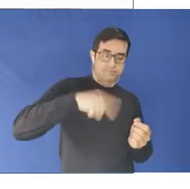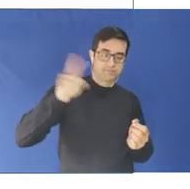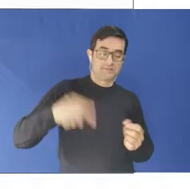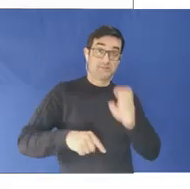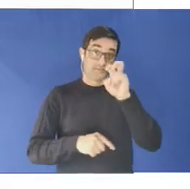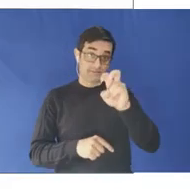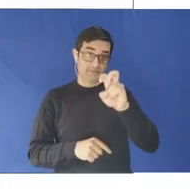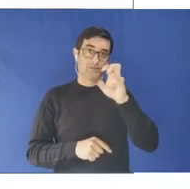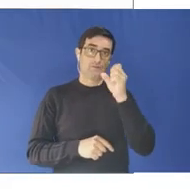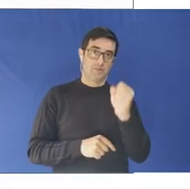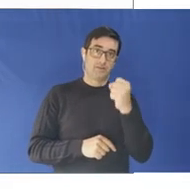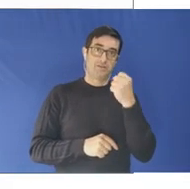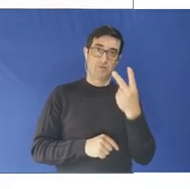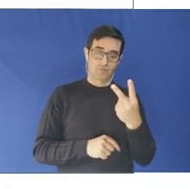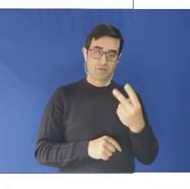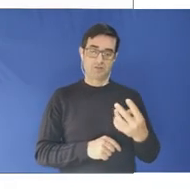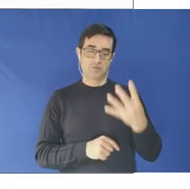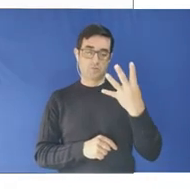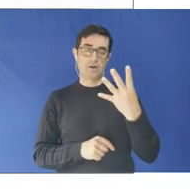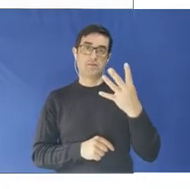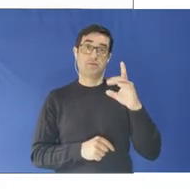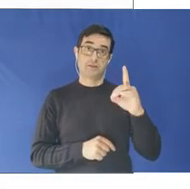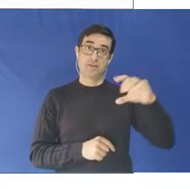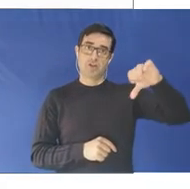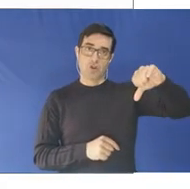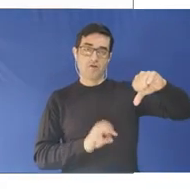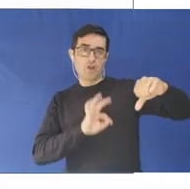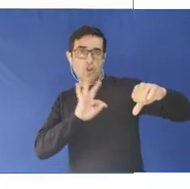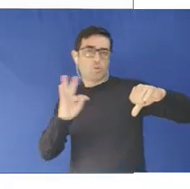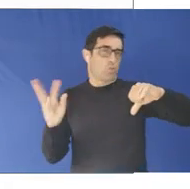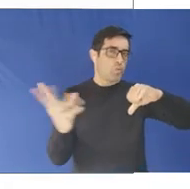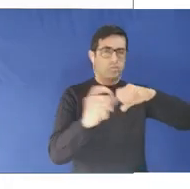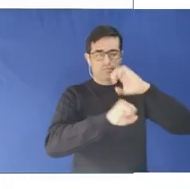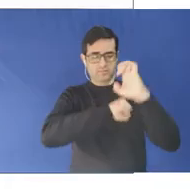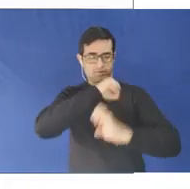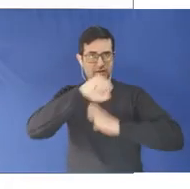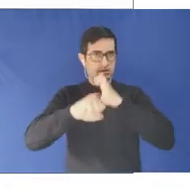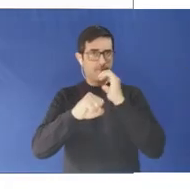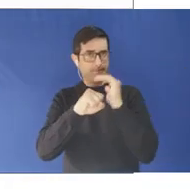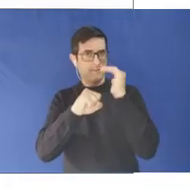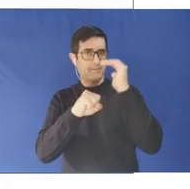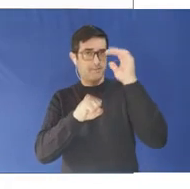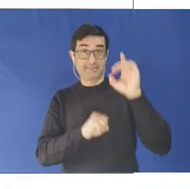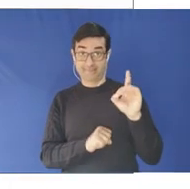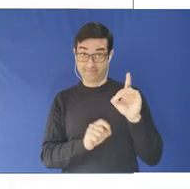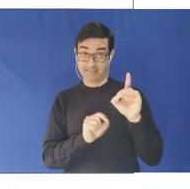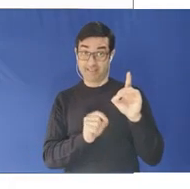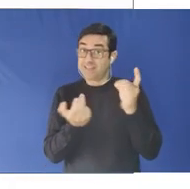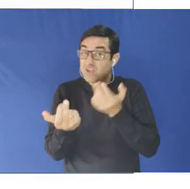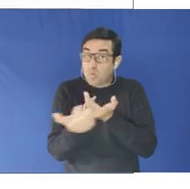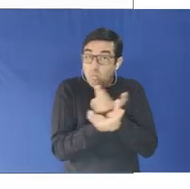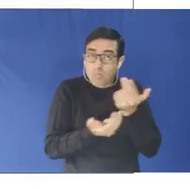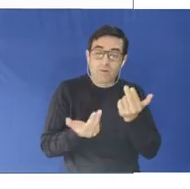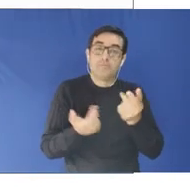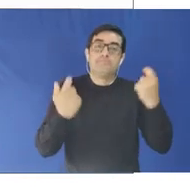ficaria 5s2, 4d9. Para que todos os elétrons no subnível D